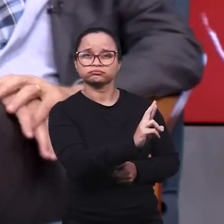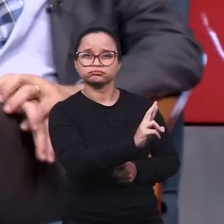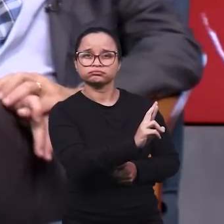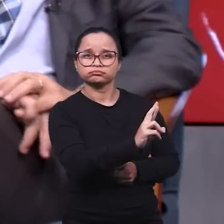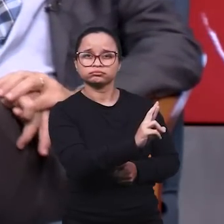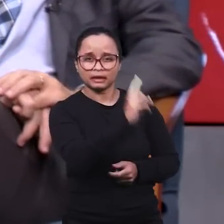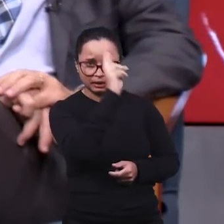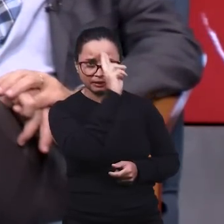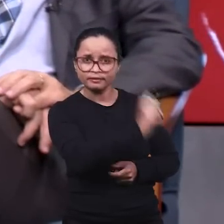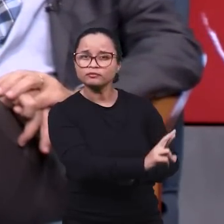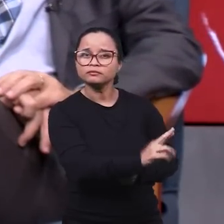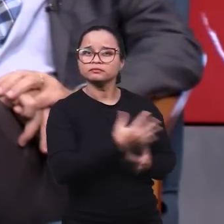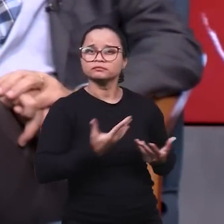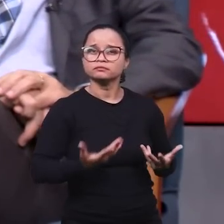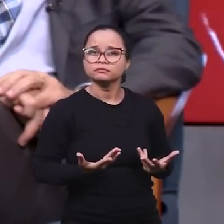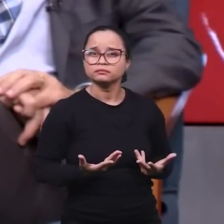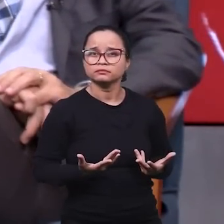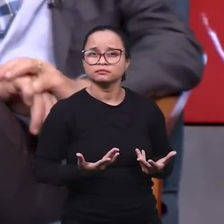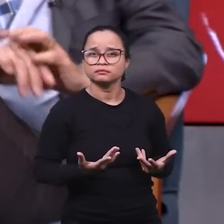Razão.